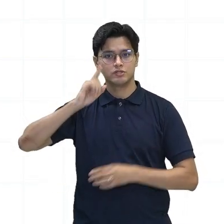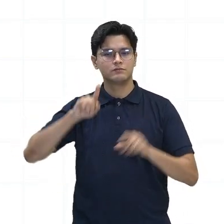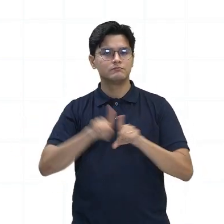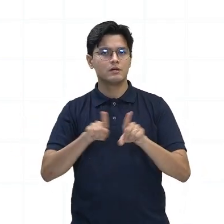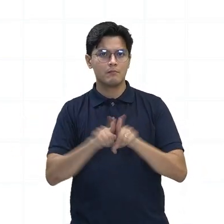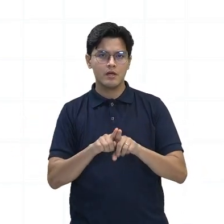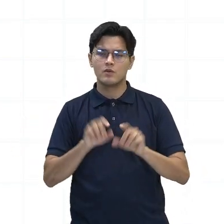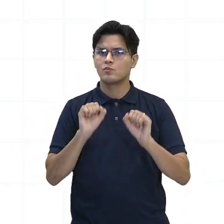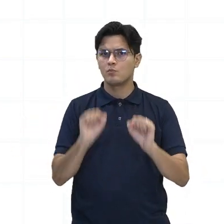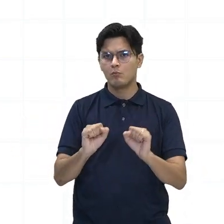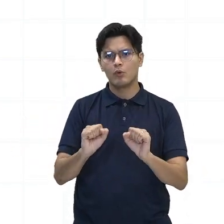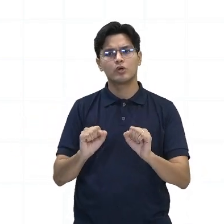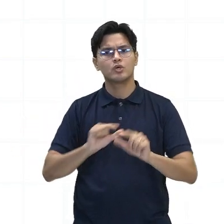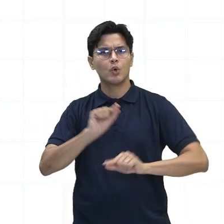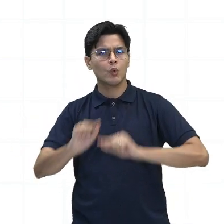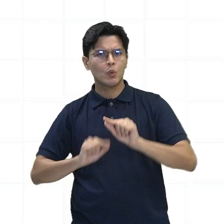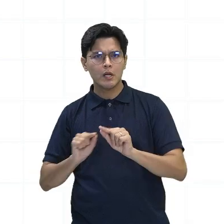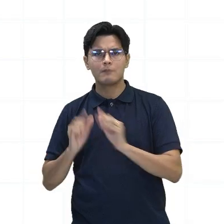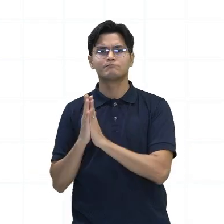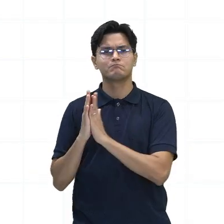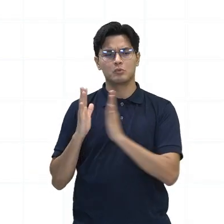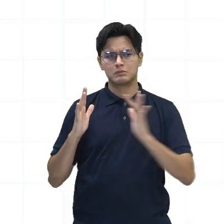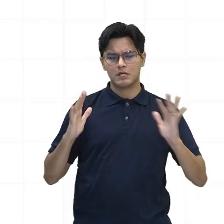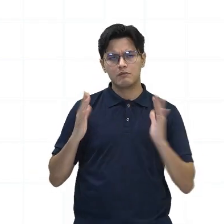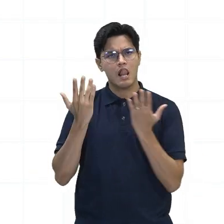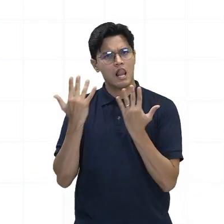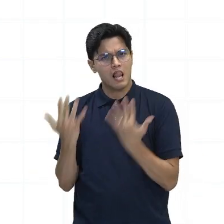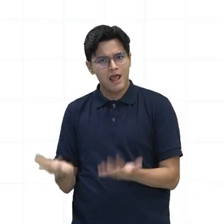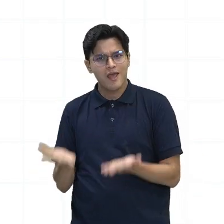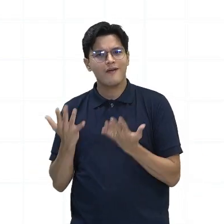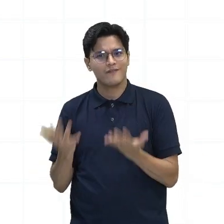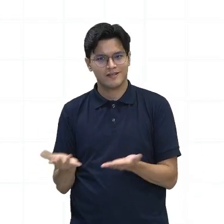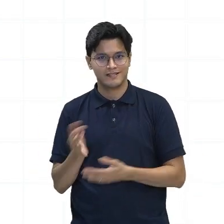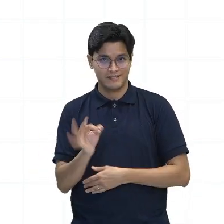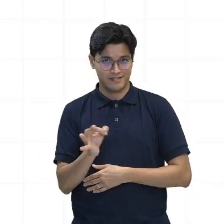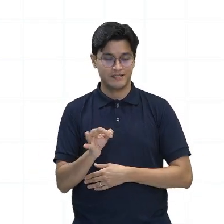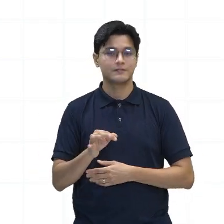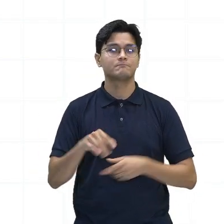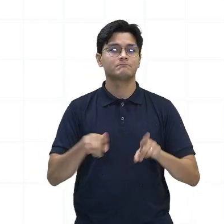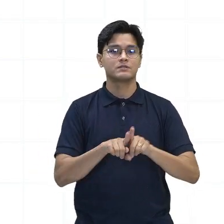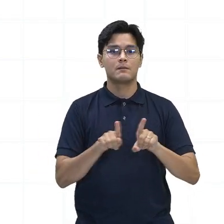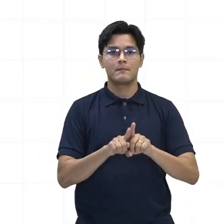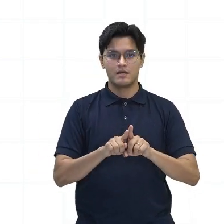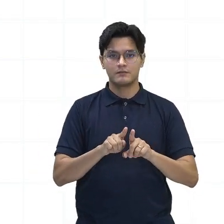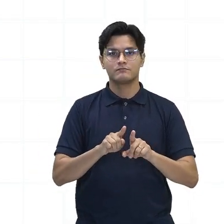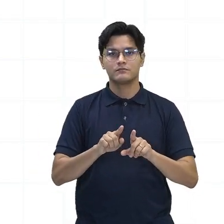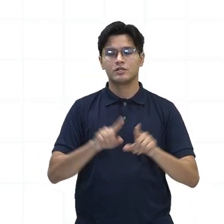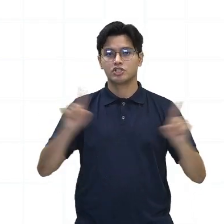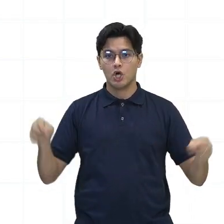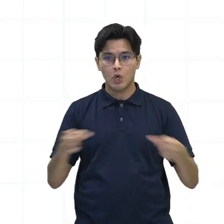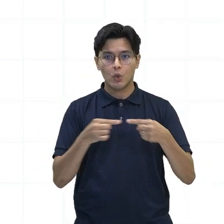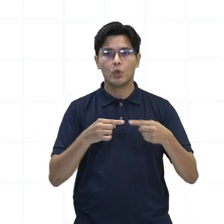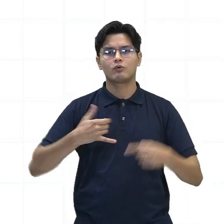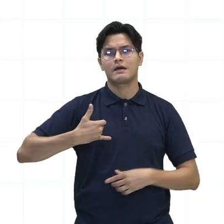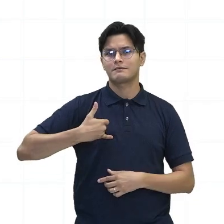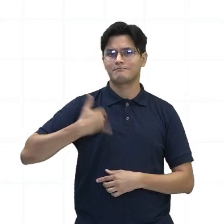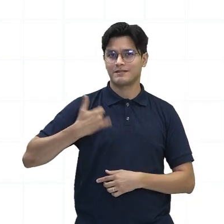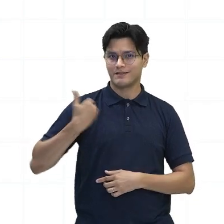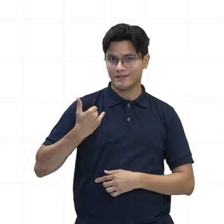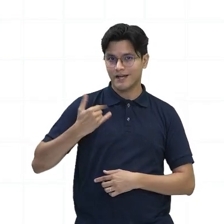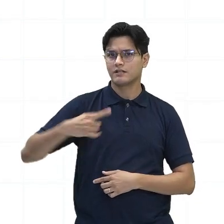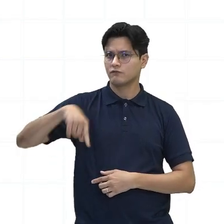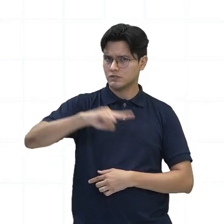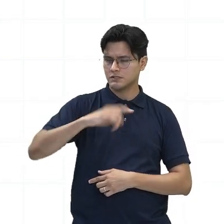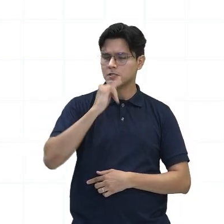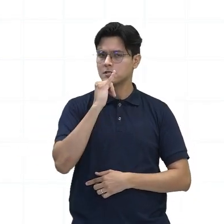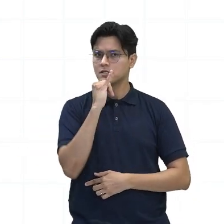leve a moderada. As atividades na idade que vocês estão, pode ser variada, pode ser jogar